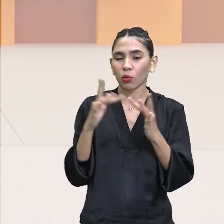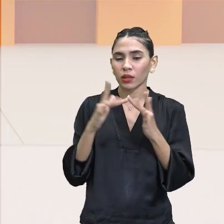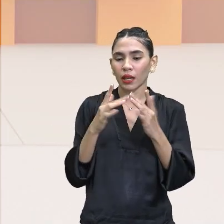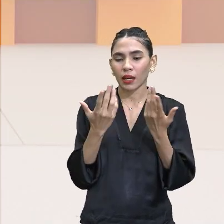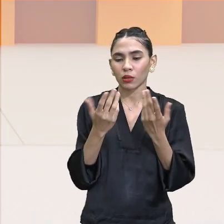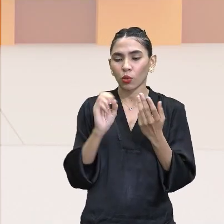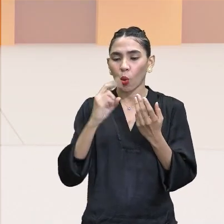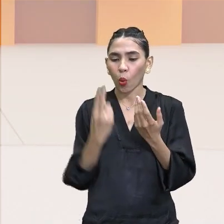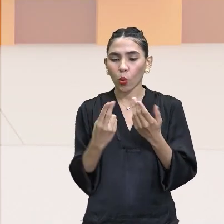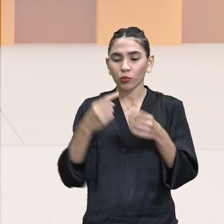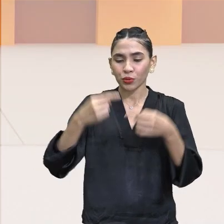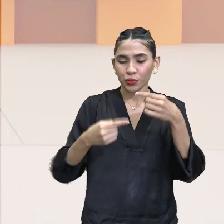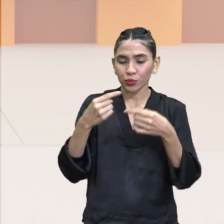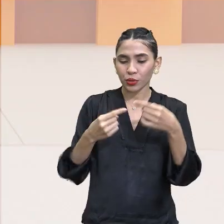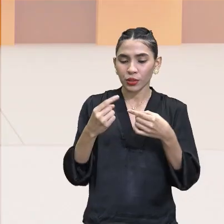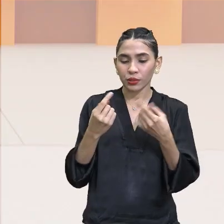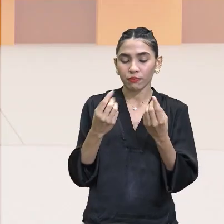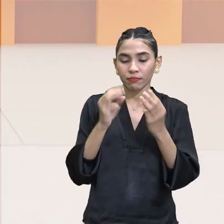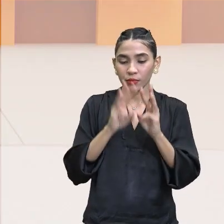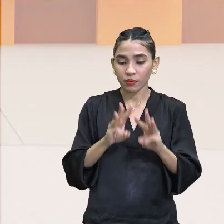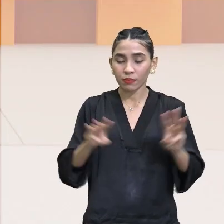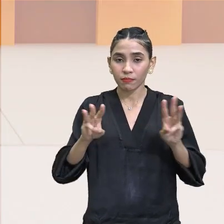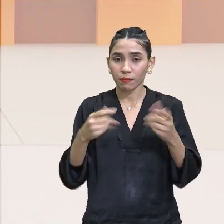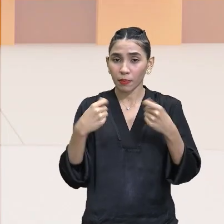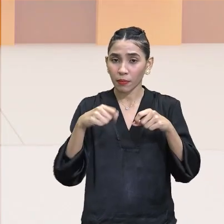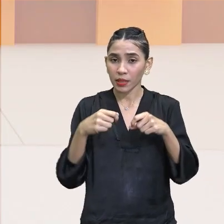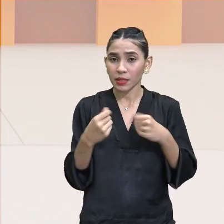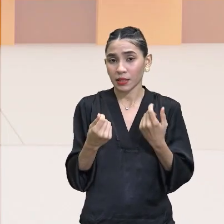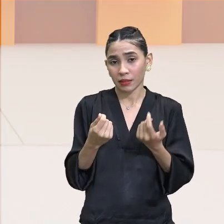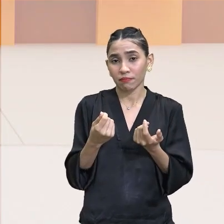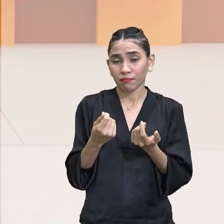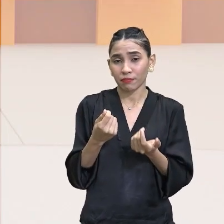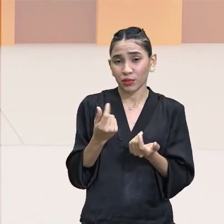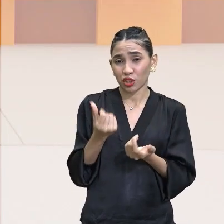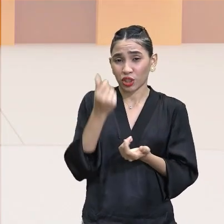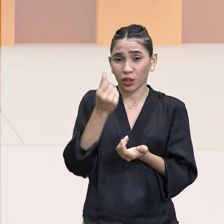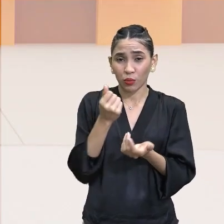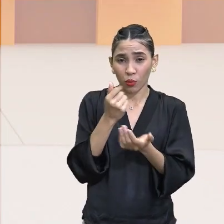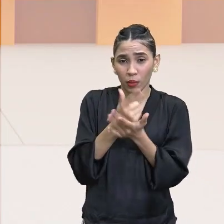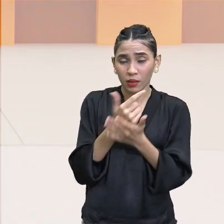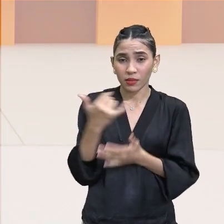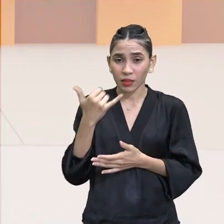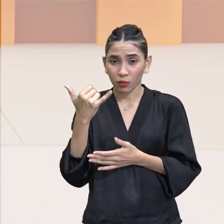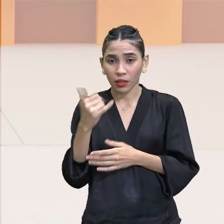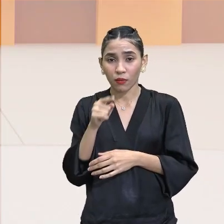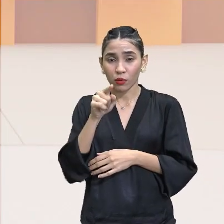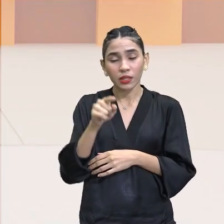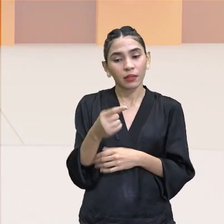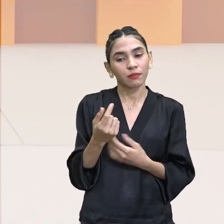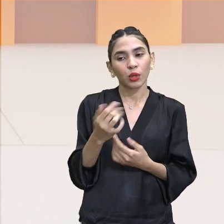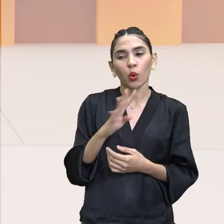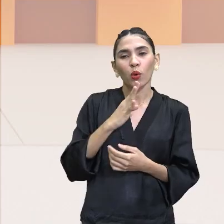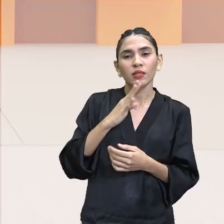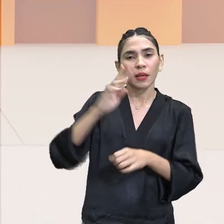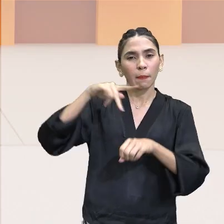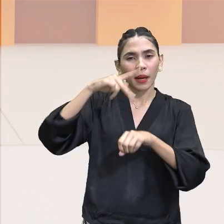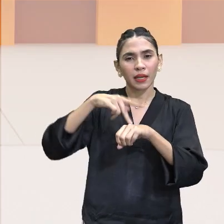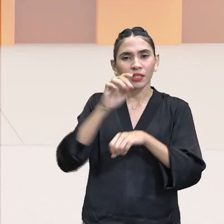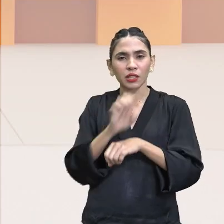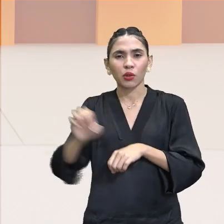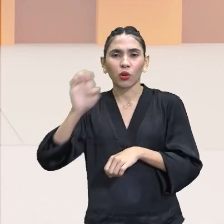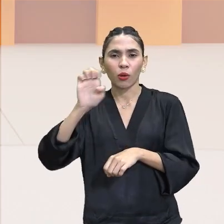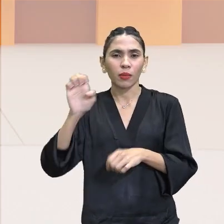sites e discutir nas redes sociais, você tem que ter dinheiro para comprar um celular. Para você poder ir conhecer a Europa lá, né? Muito